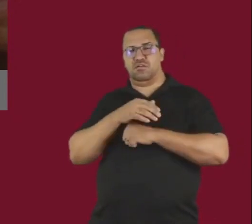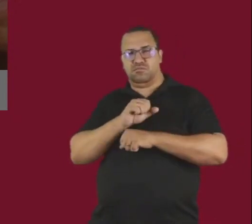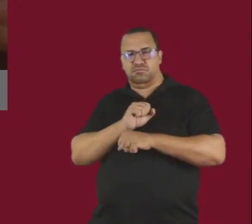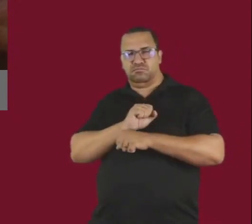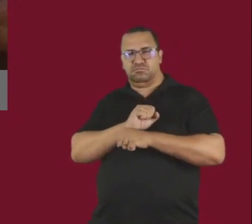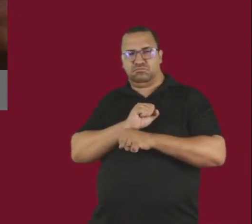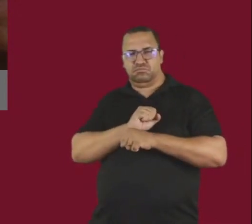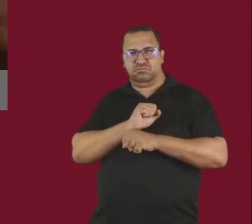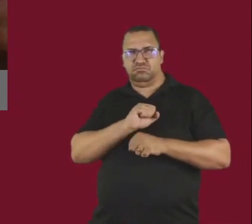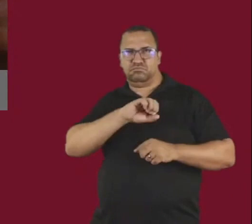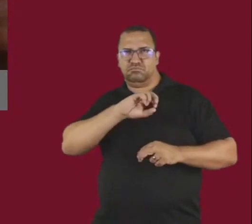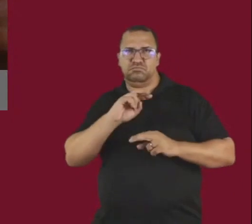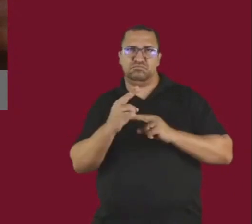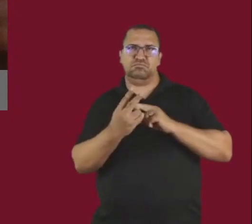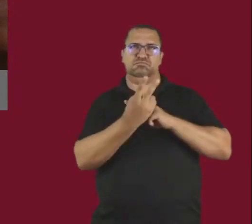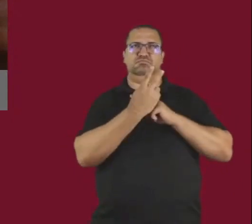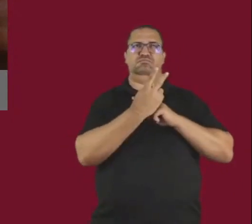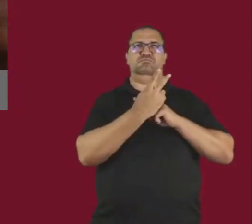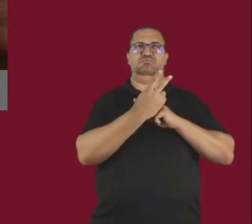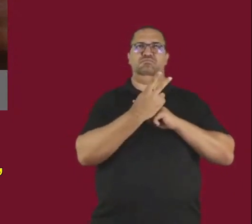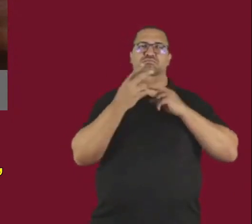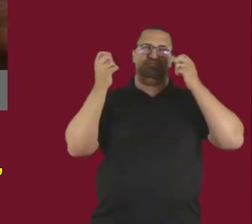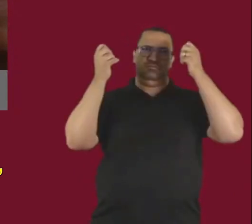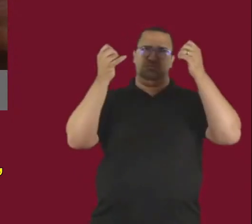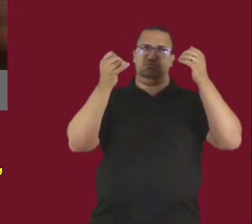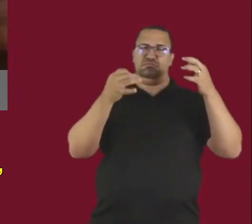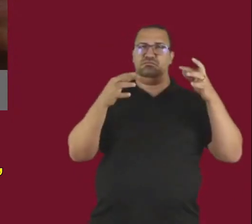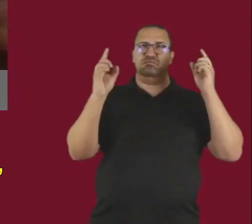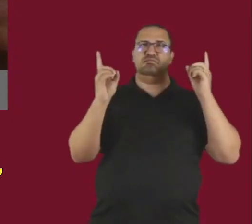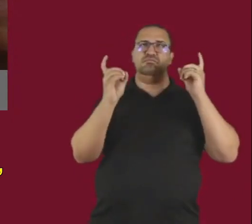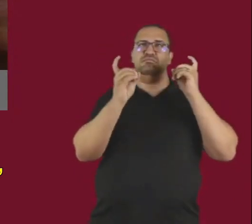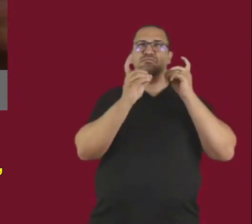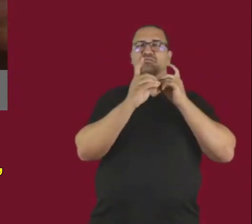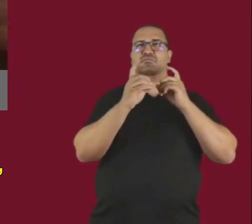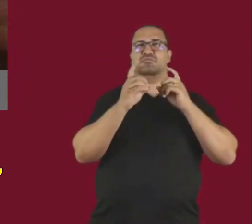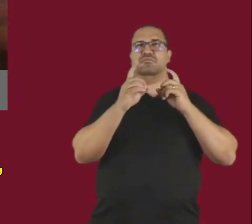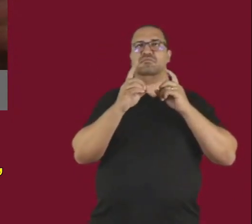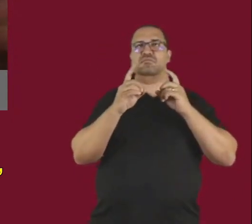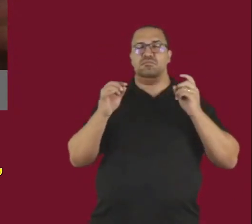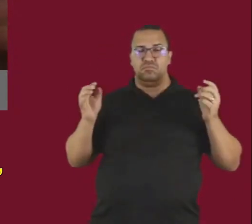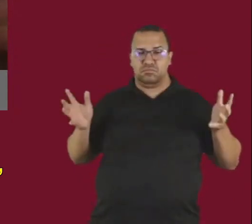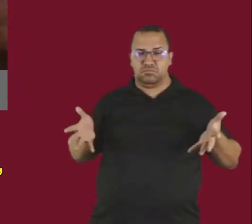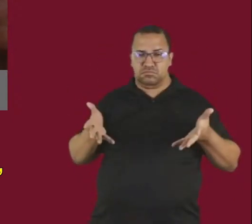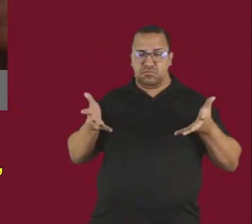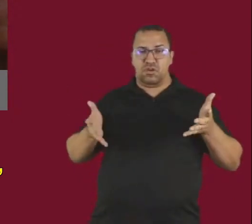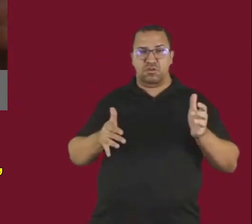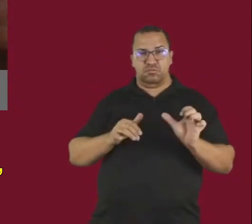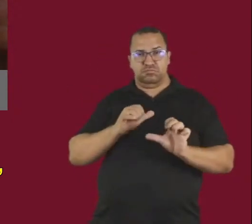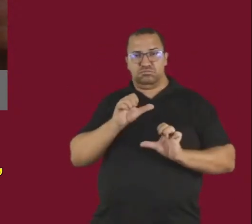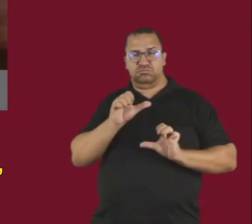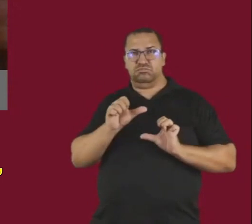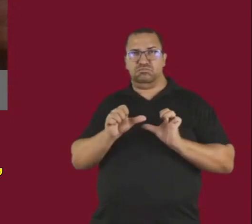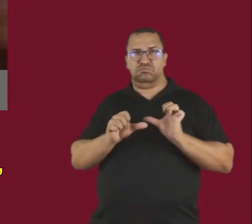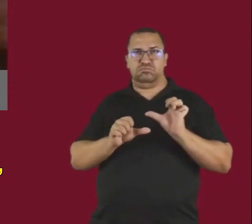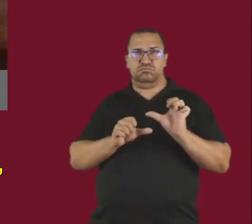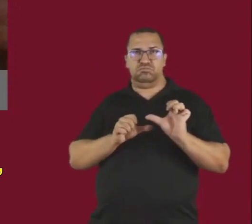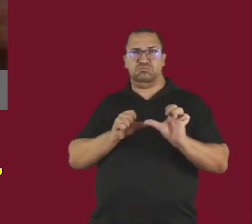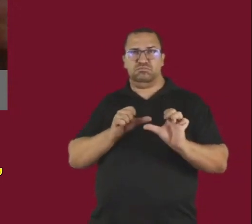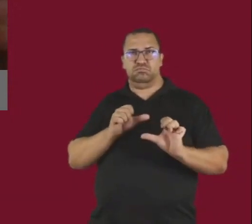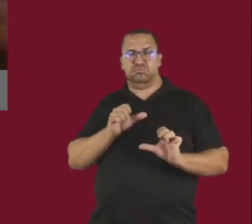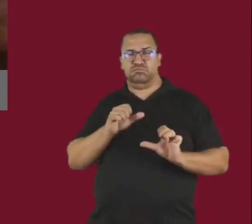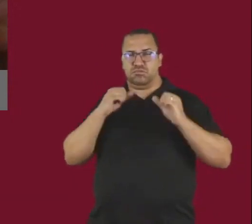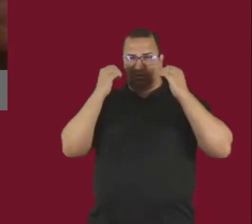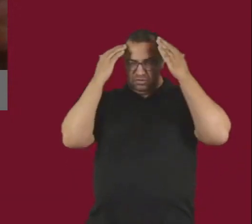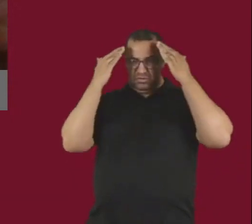É muito difícil explicar isso, mas é algo que me modificou profundamente, modificou inclusive meu